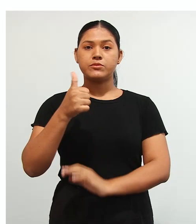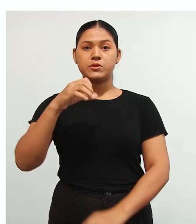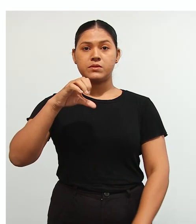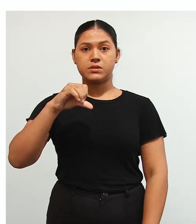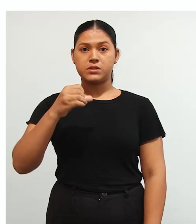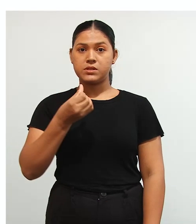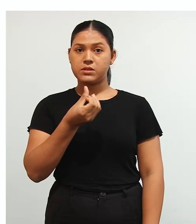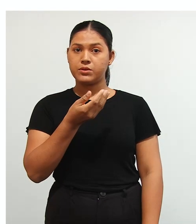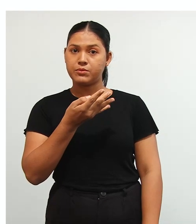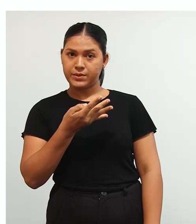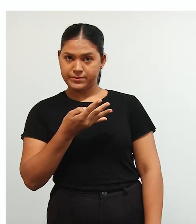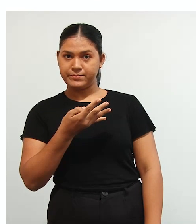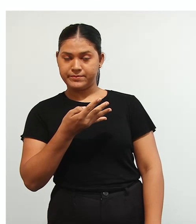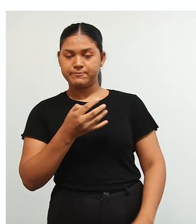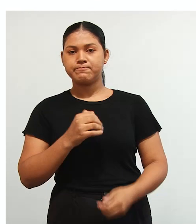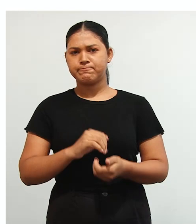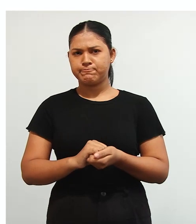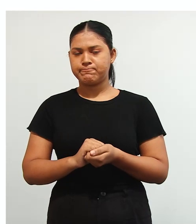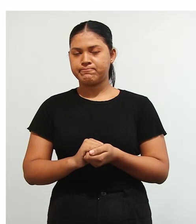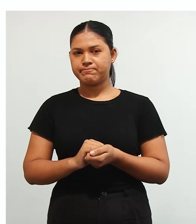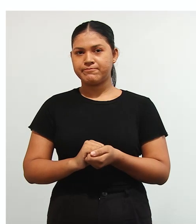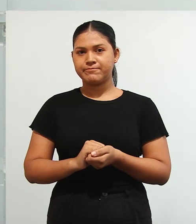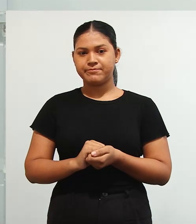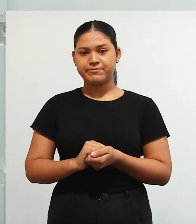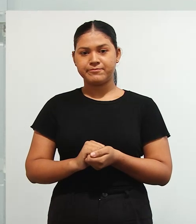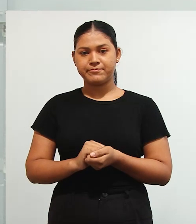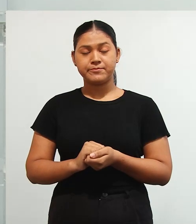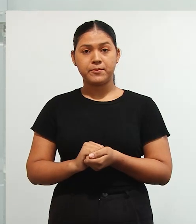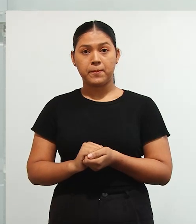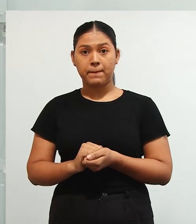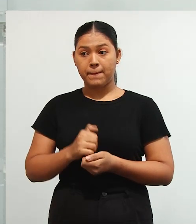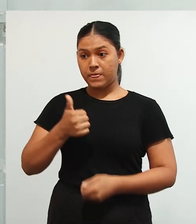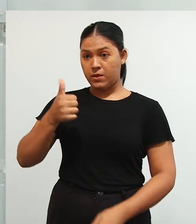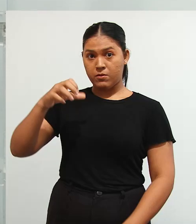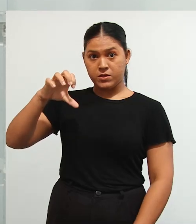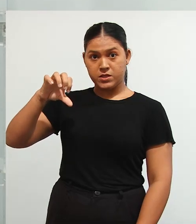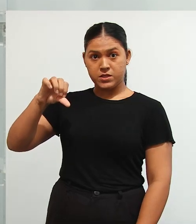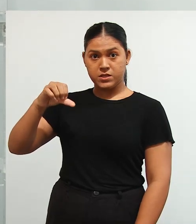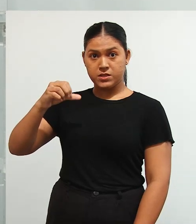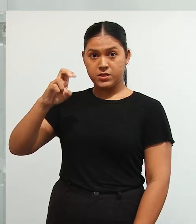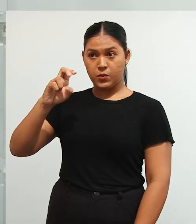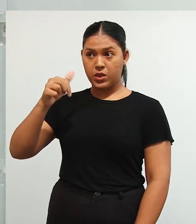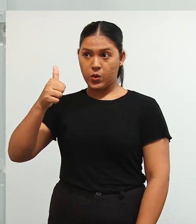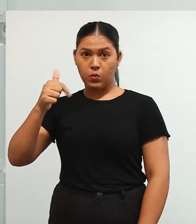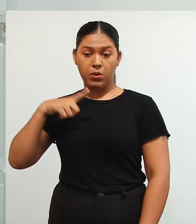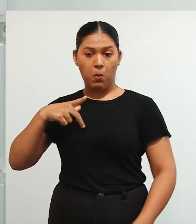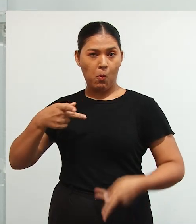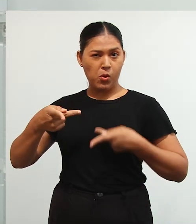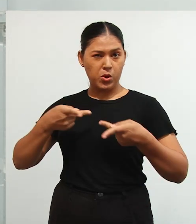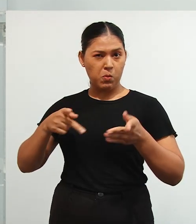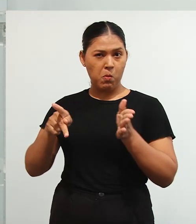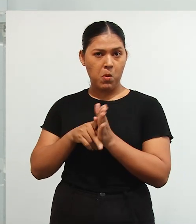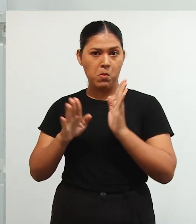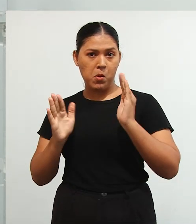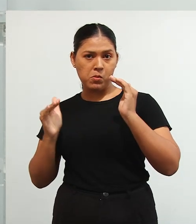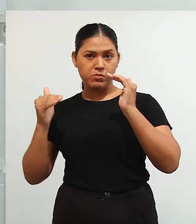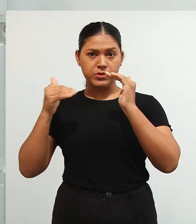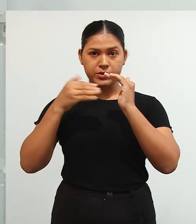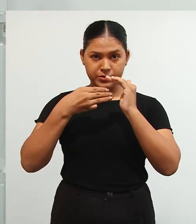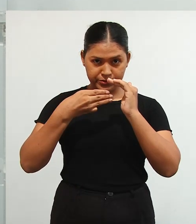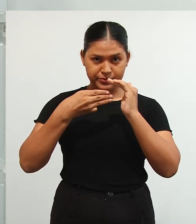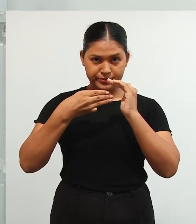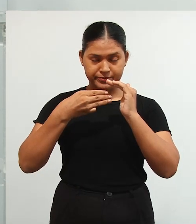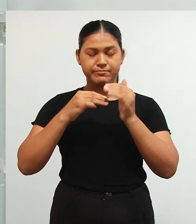de 1964. Voltando aqui então. Então, lá em 51 tem o Projeto Unesco, né?